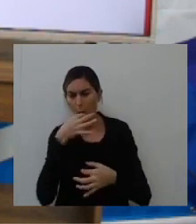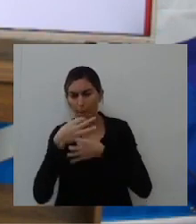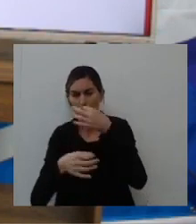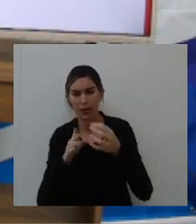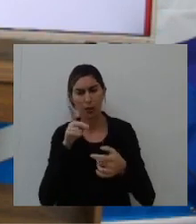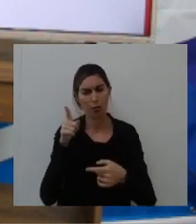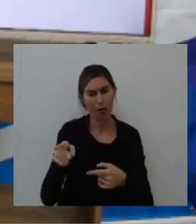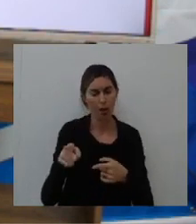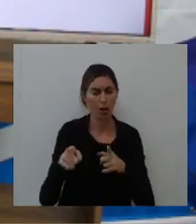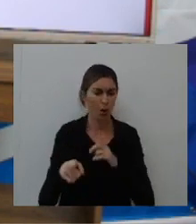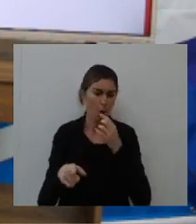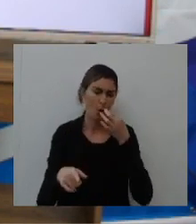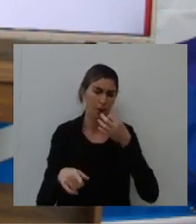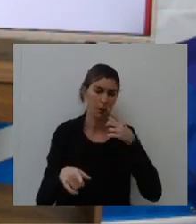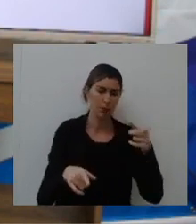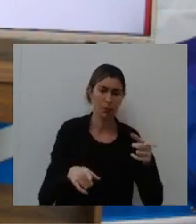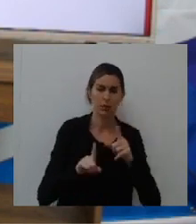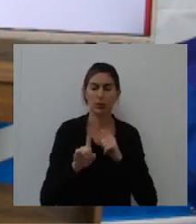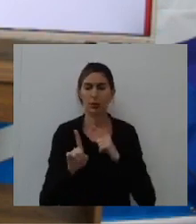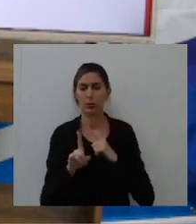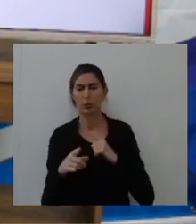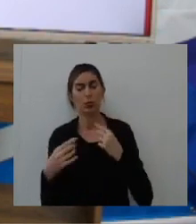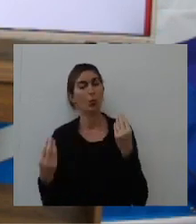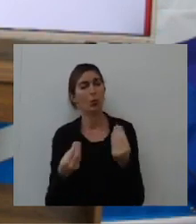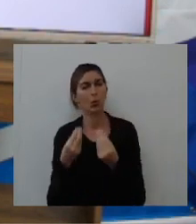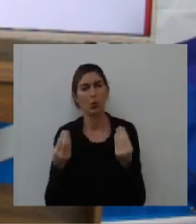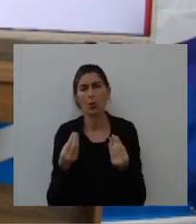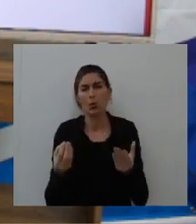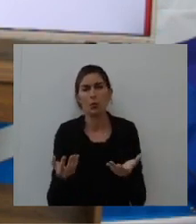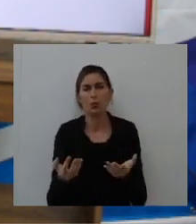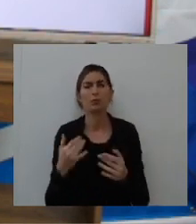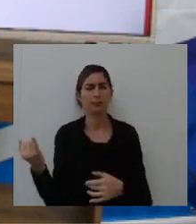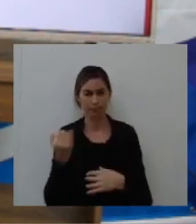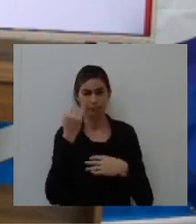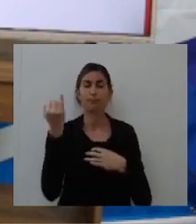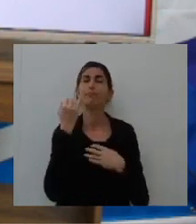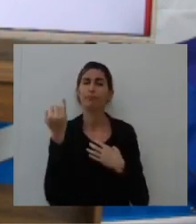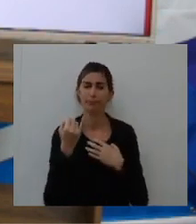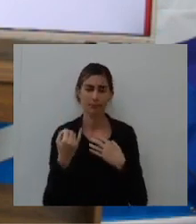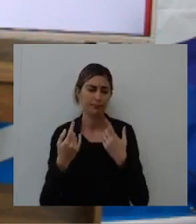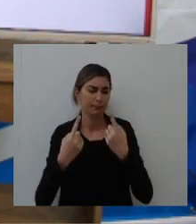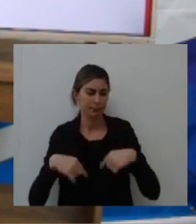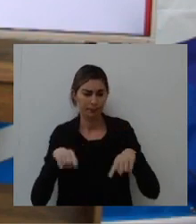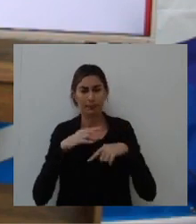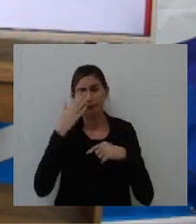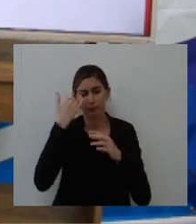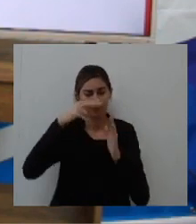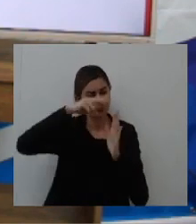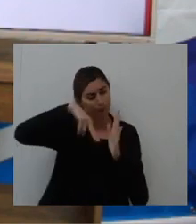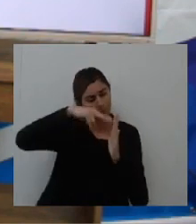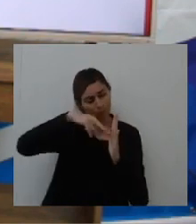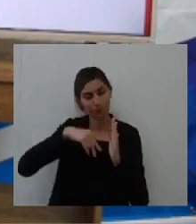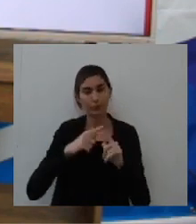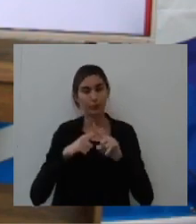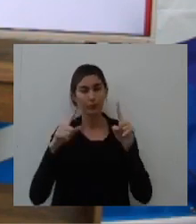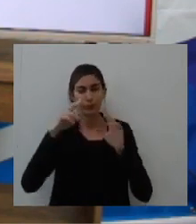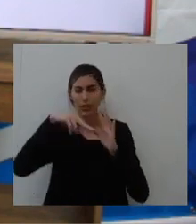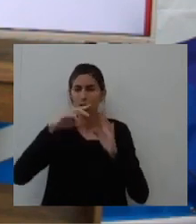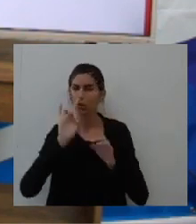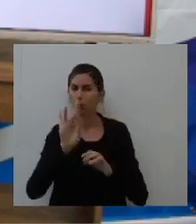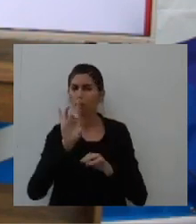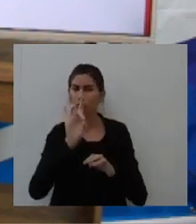ela deveria trazer o fato, certo? Então, é importantíssimo a gente saber ler. Mas ler